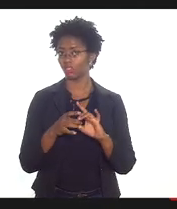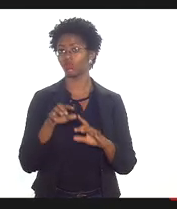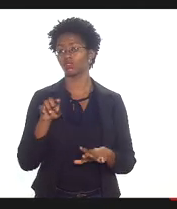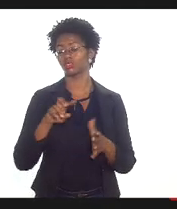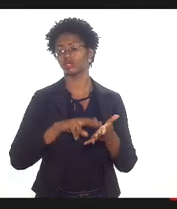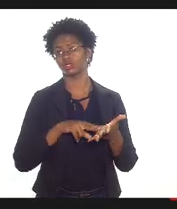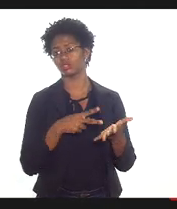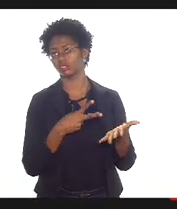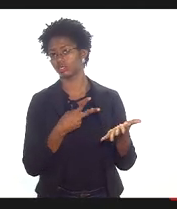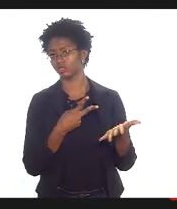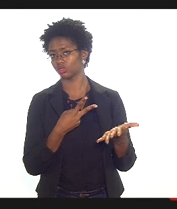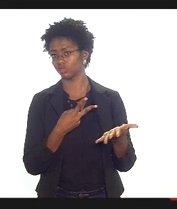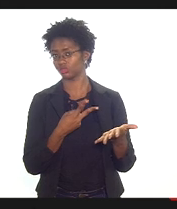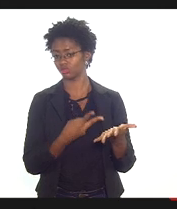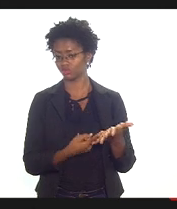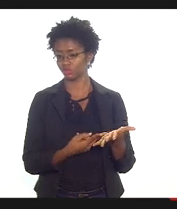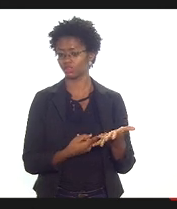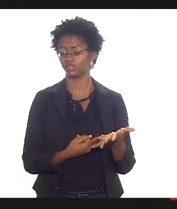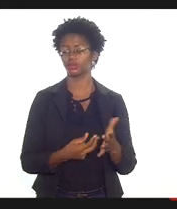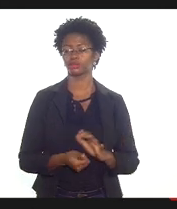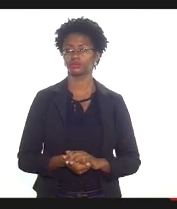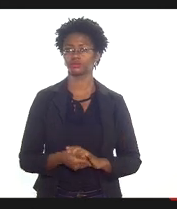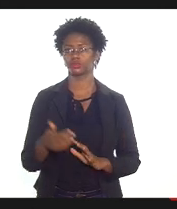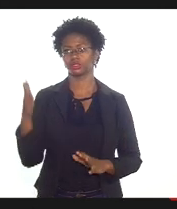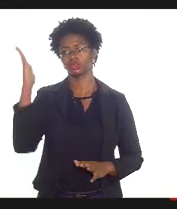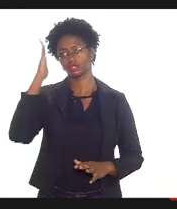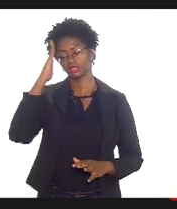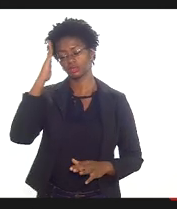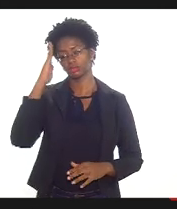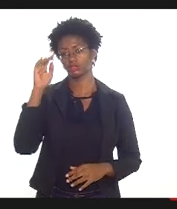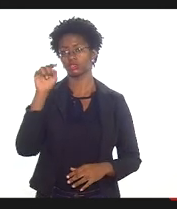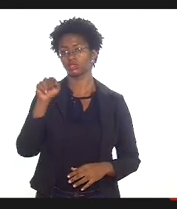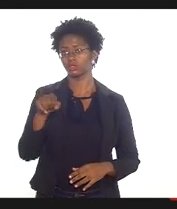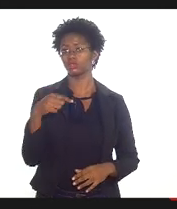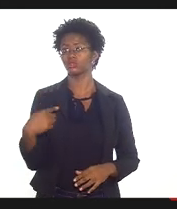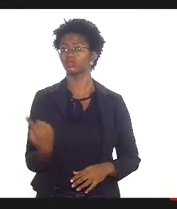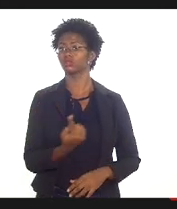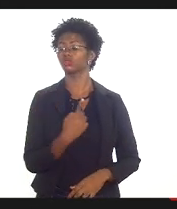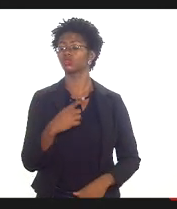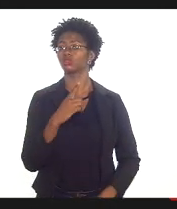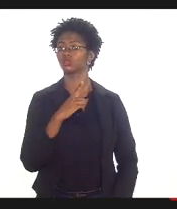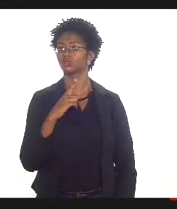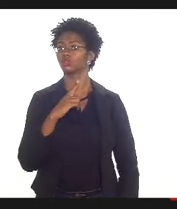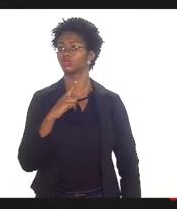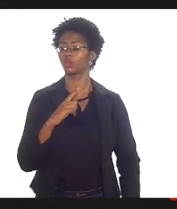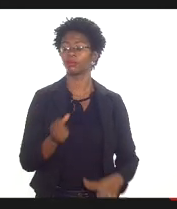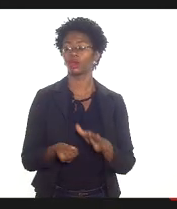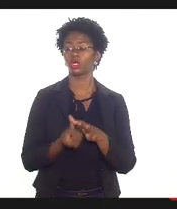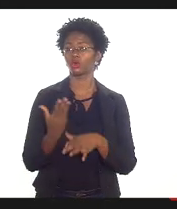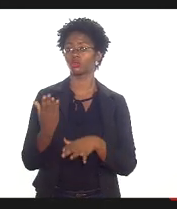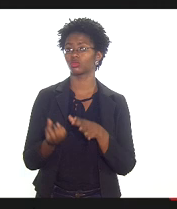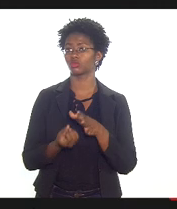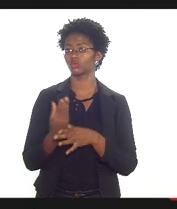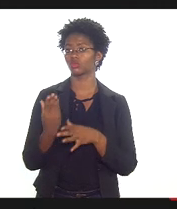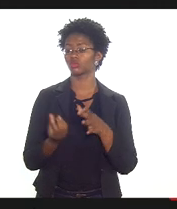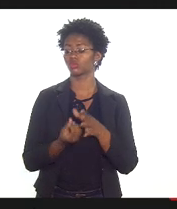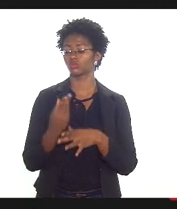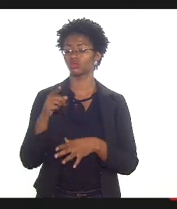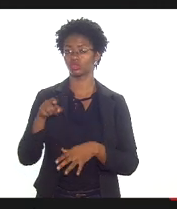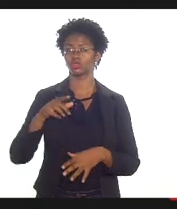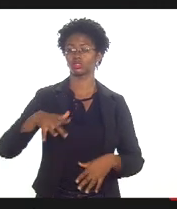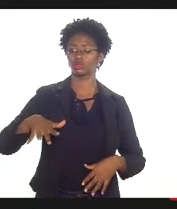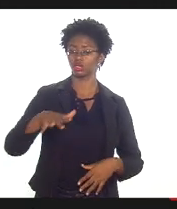significa, né, que, ao reconhecer isso, a gente tem produção desse